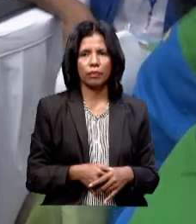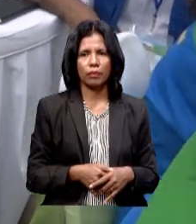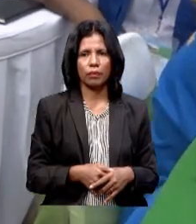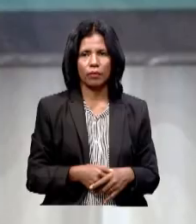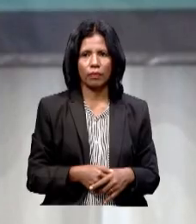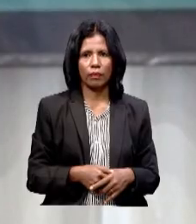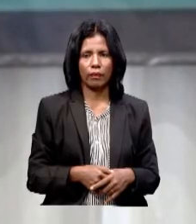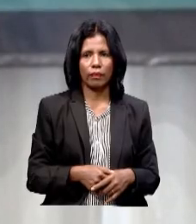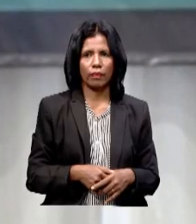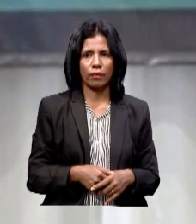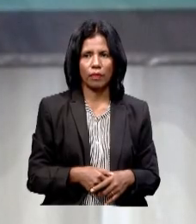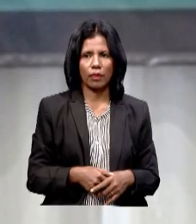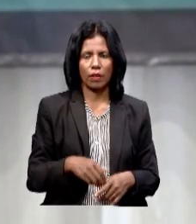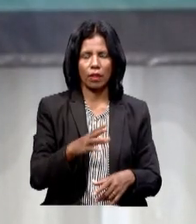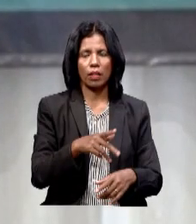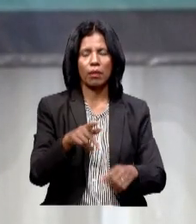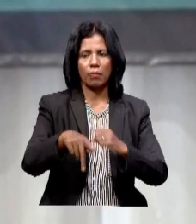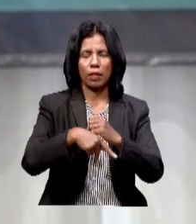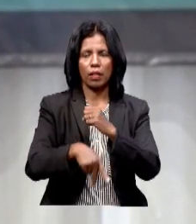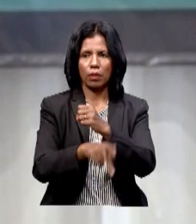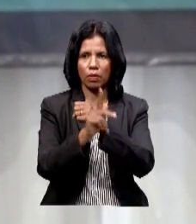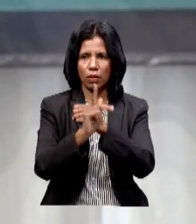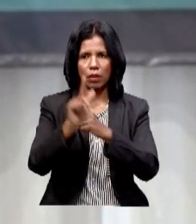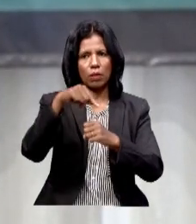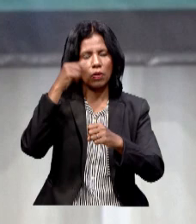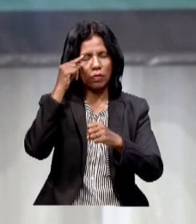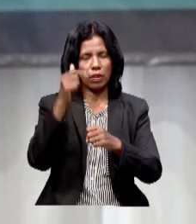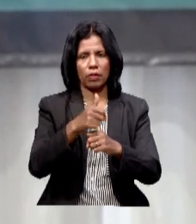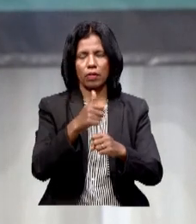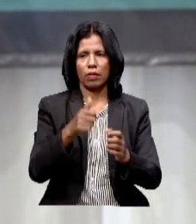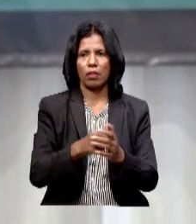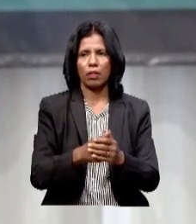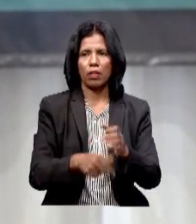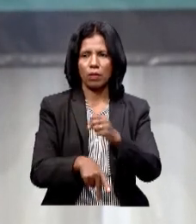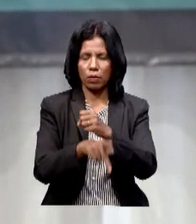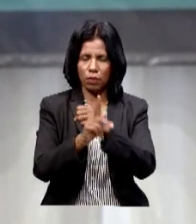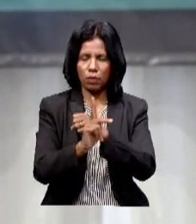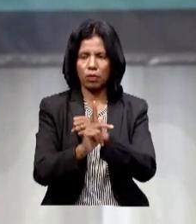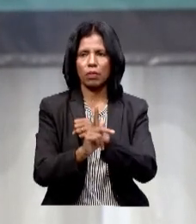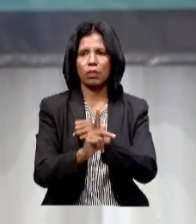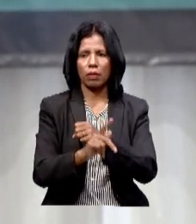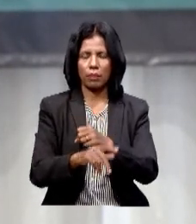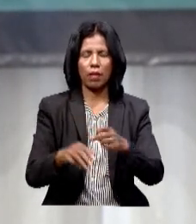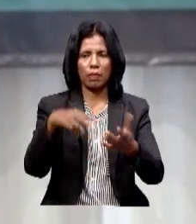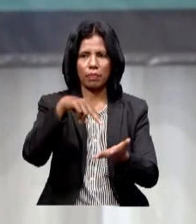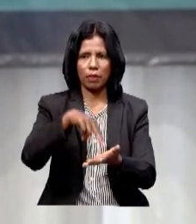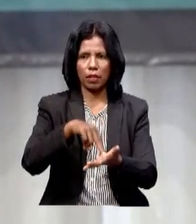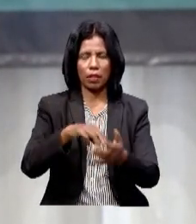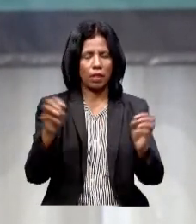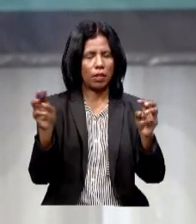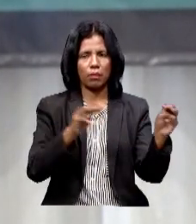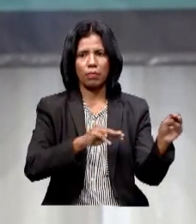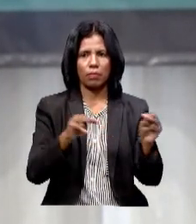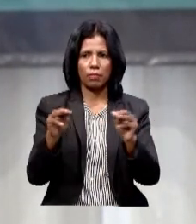Kuntu sono reafirma di posição lei. Non o governo da Tumai, Kuntu di posição la muda.